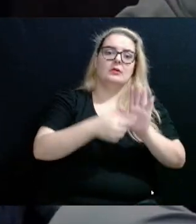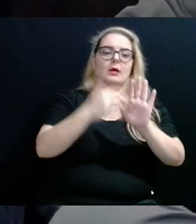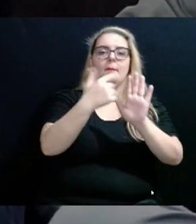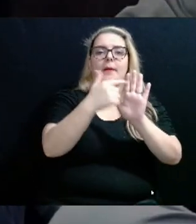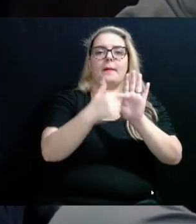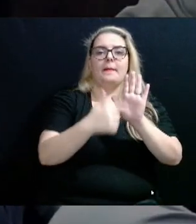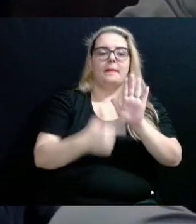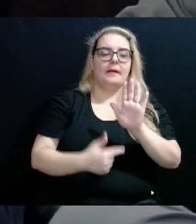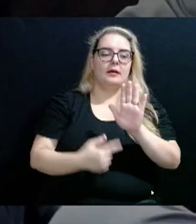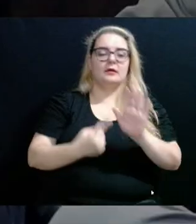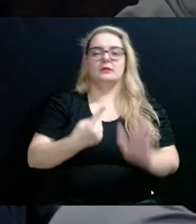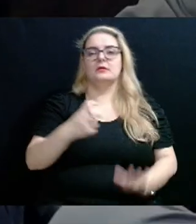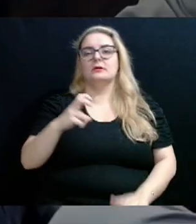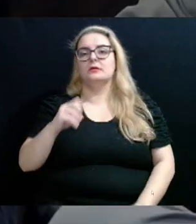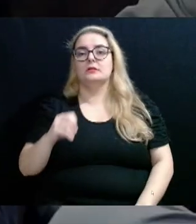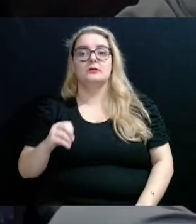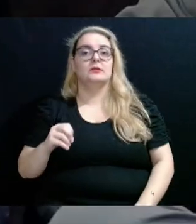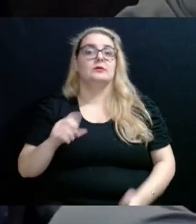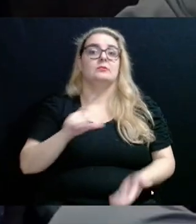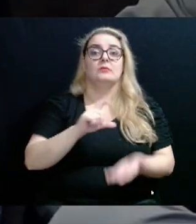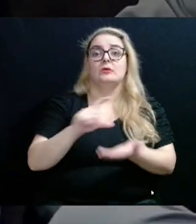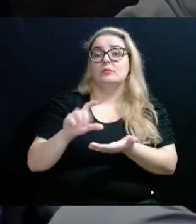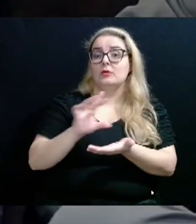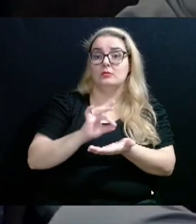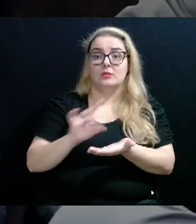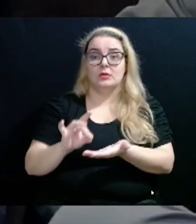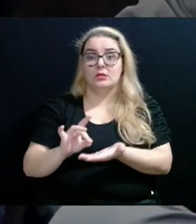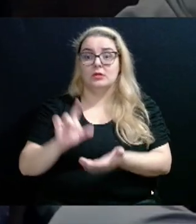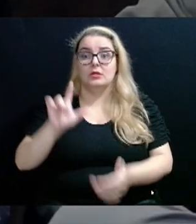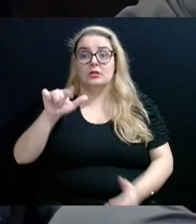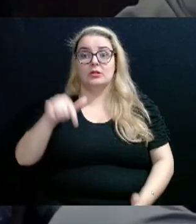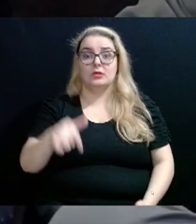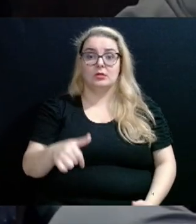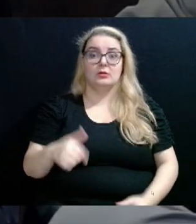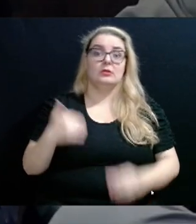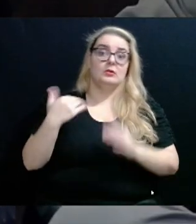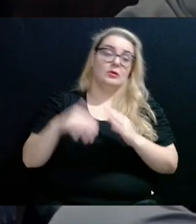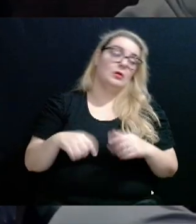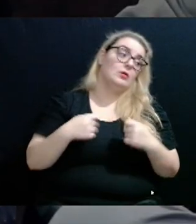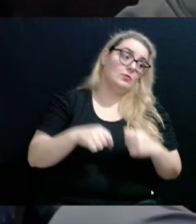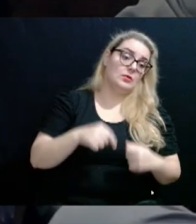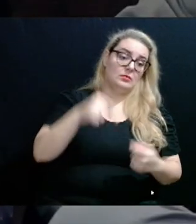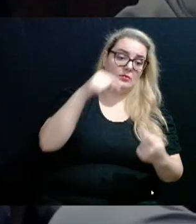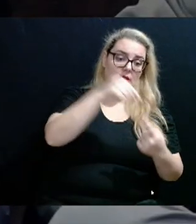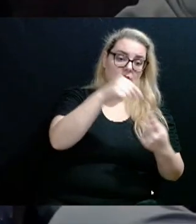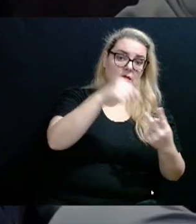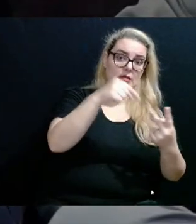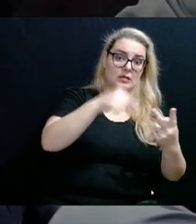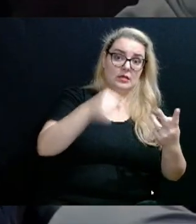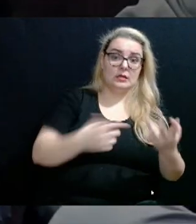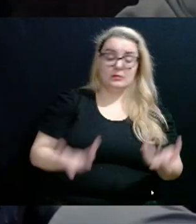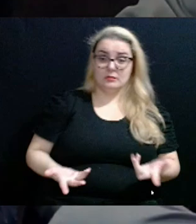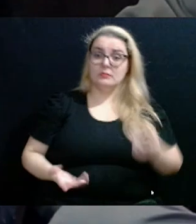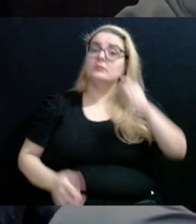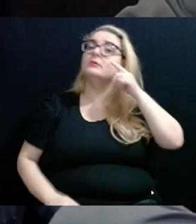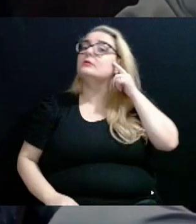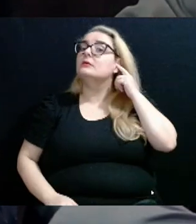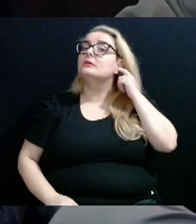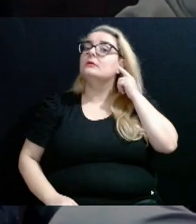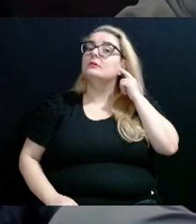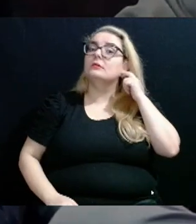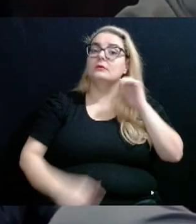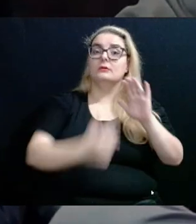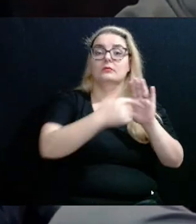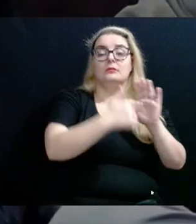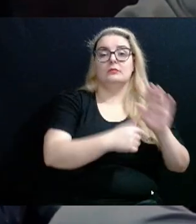figurinhas, e logo após manda, olha, eu preciso dessas figurinhas, e manda lá uma lista de 200 figurinhas